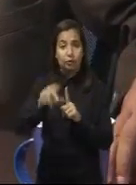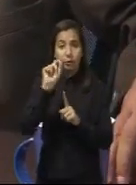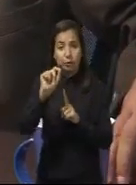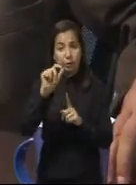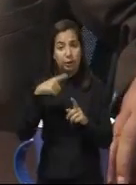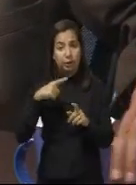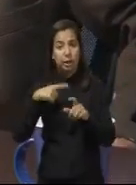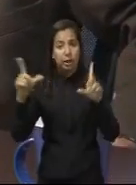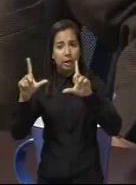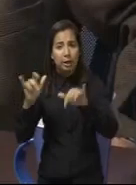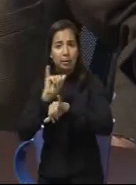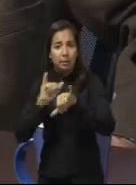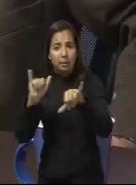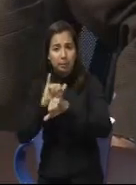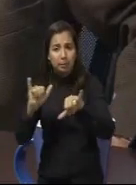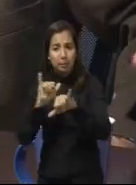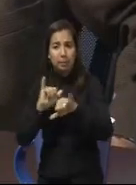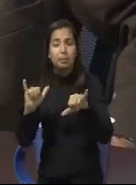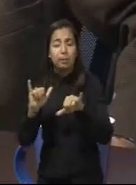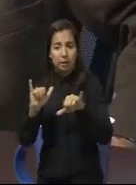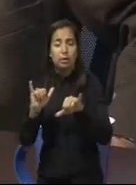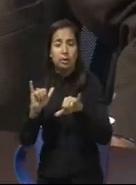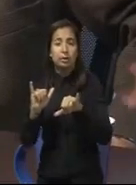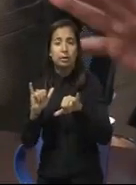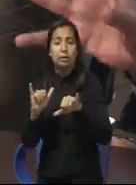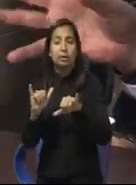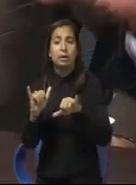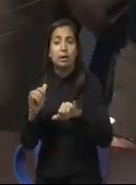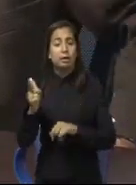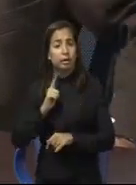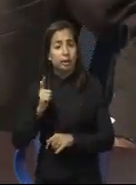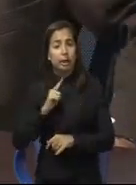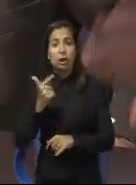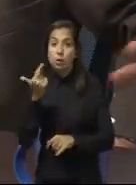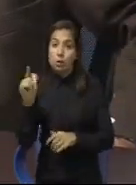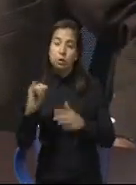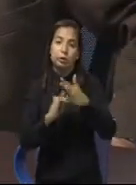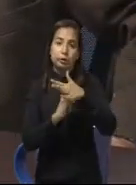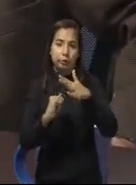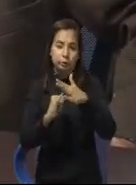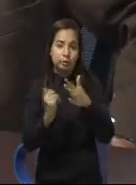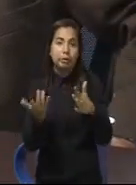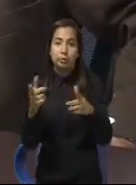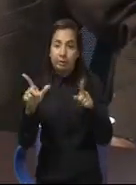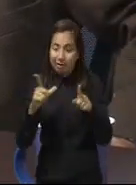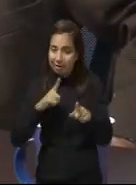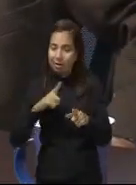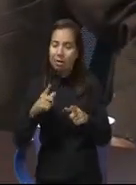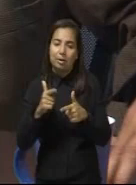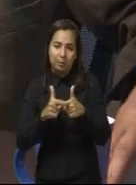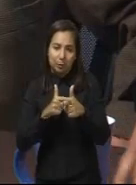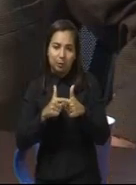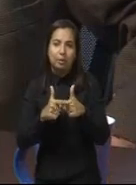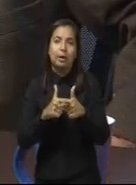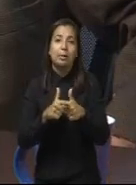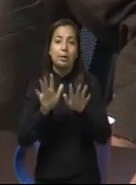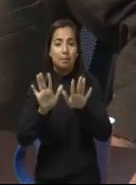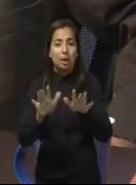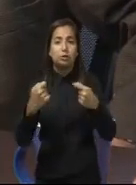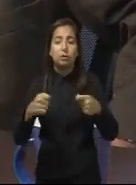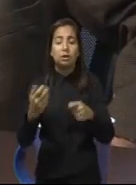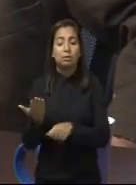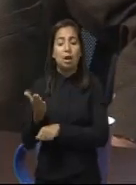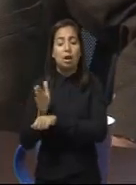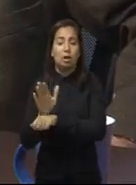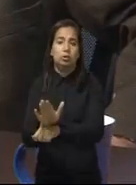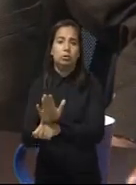mídia, e essa é outra questão grave também, que é outra instituição em crise também, mas que pudesse ajudar a